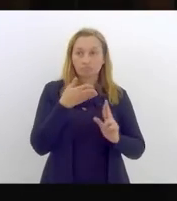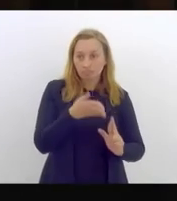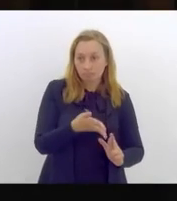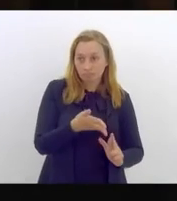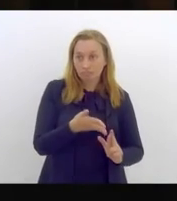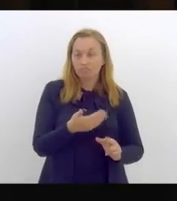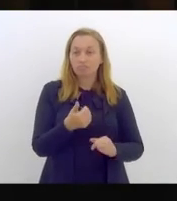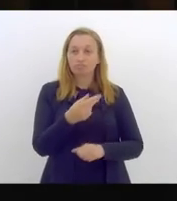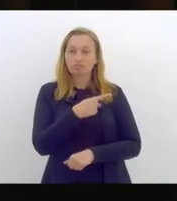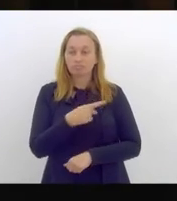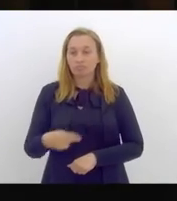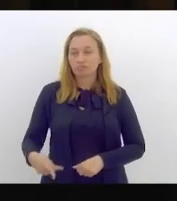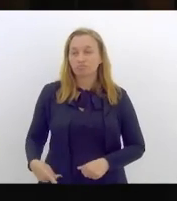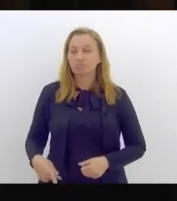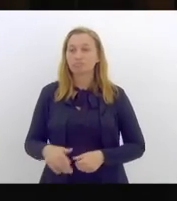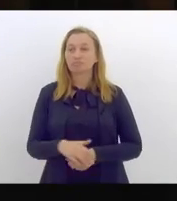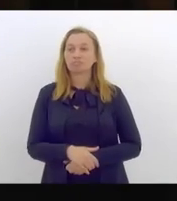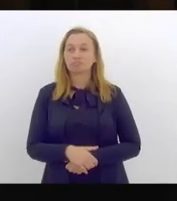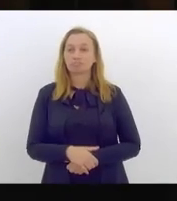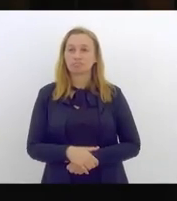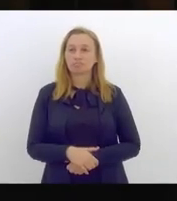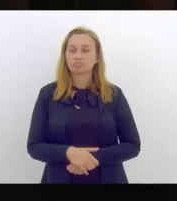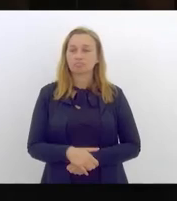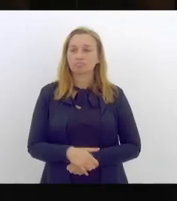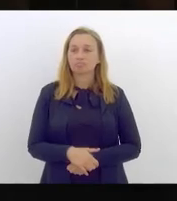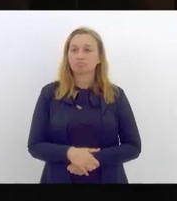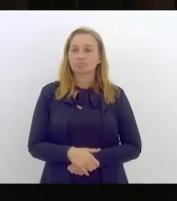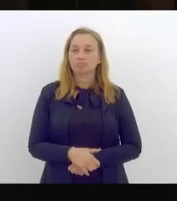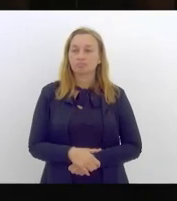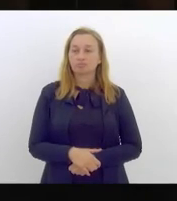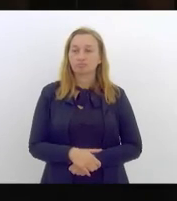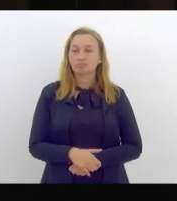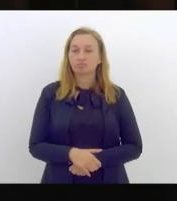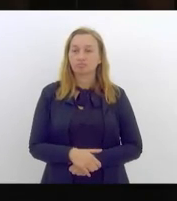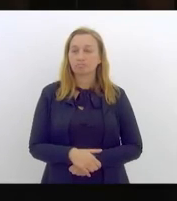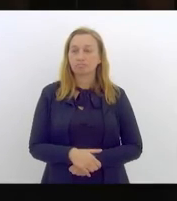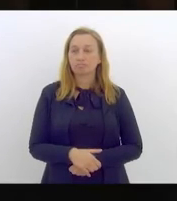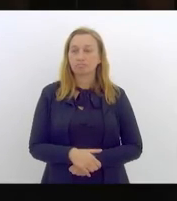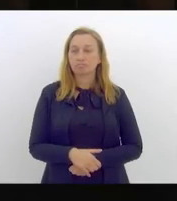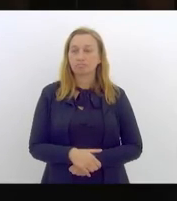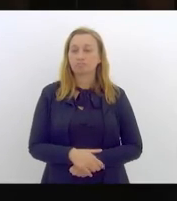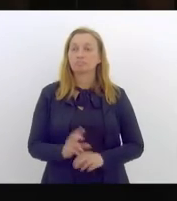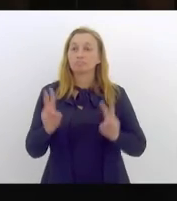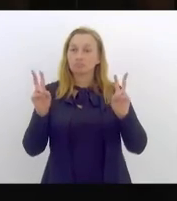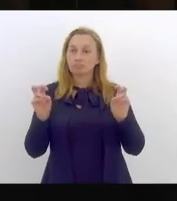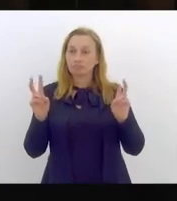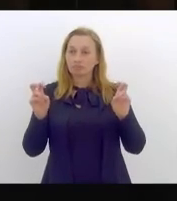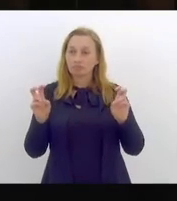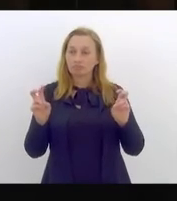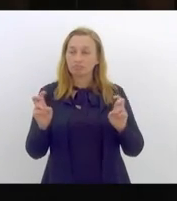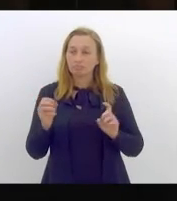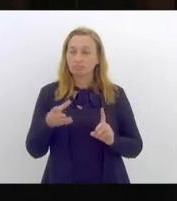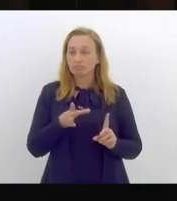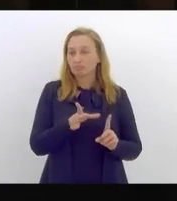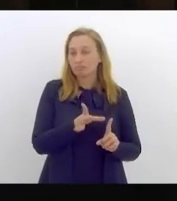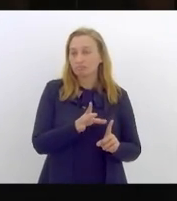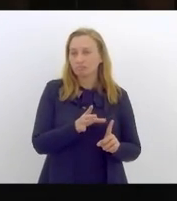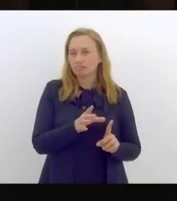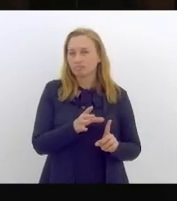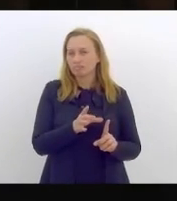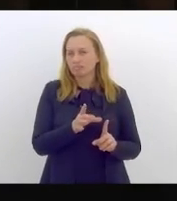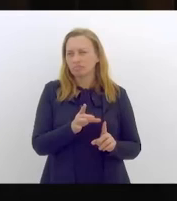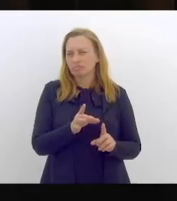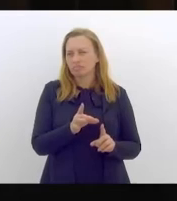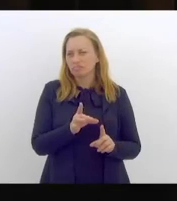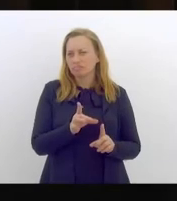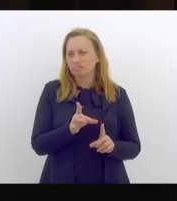ao presidente da República, que negligenciou, se omitiu no caso do assédio sexual